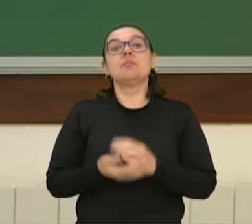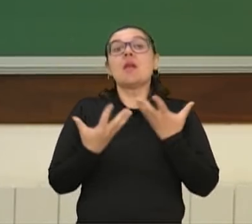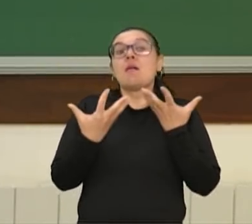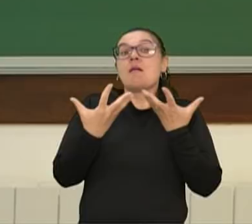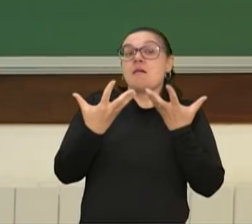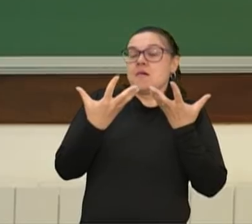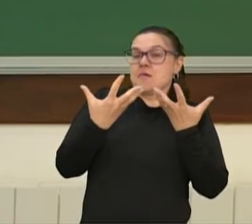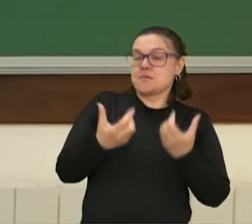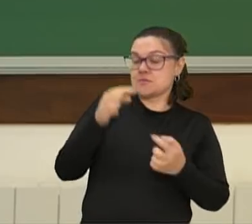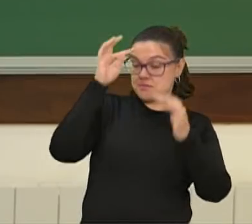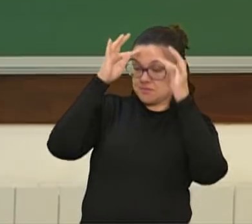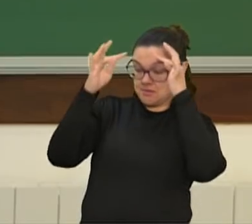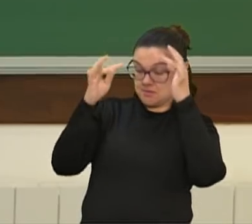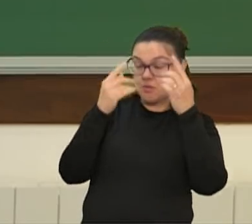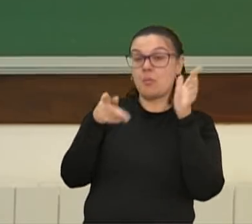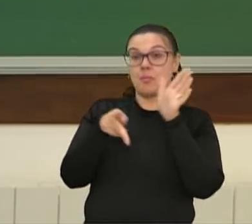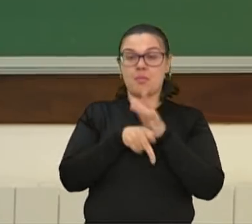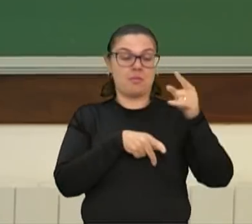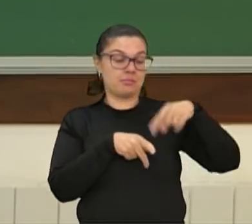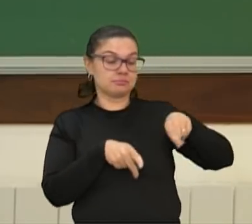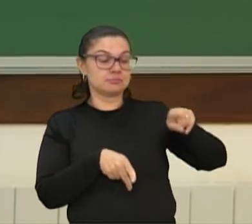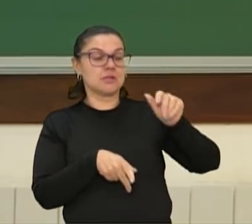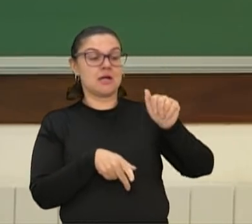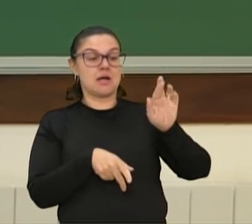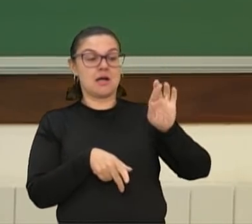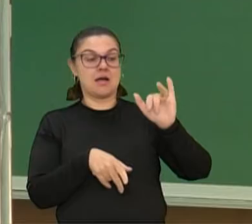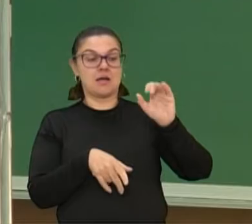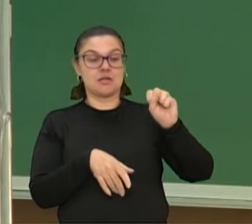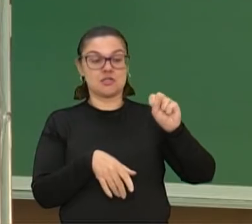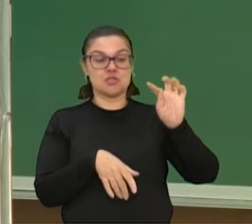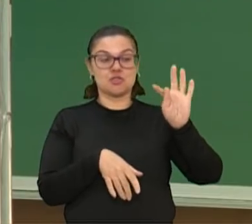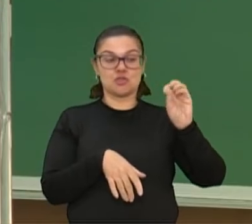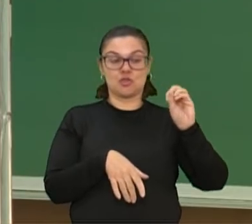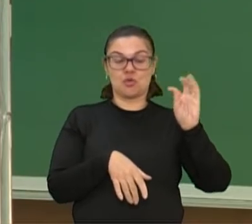Ele defendia as teorias de Aristóteles, melhor do que